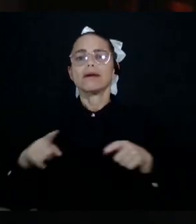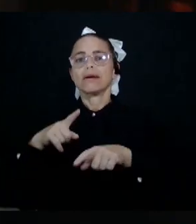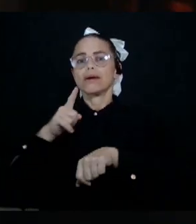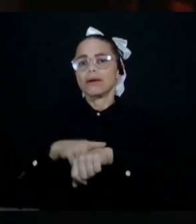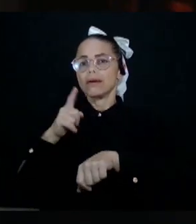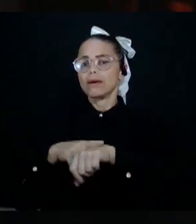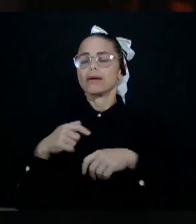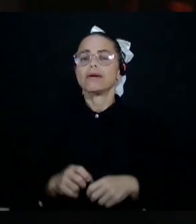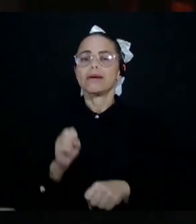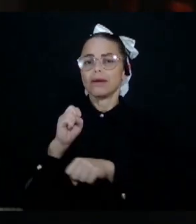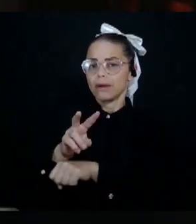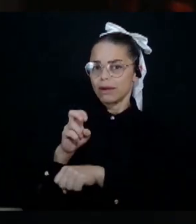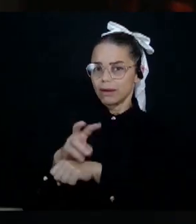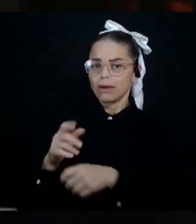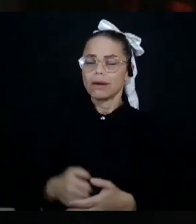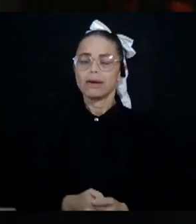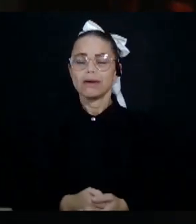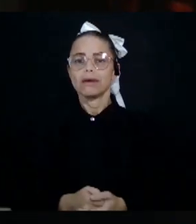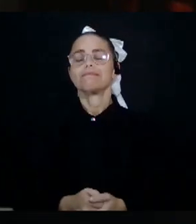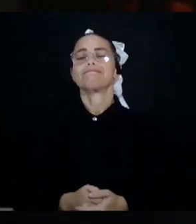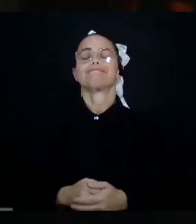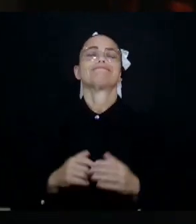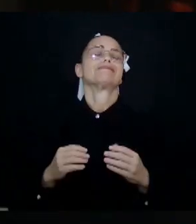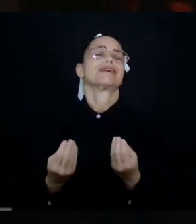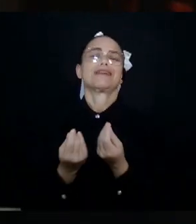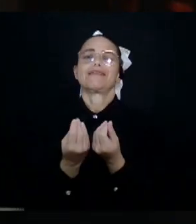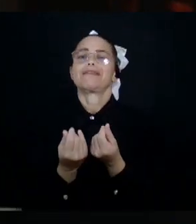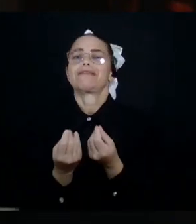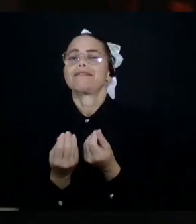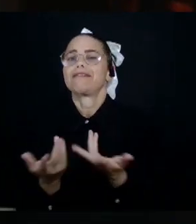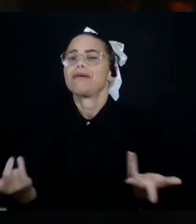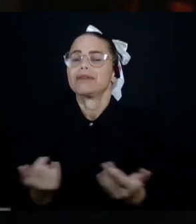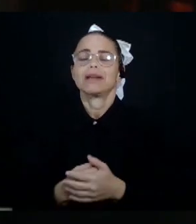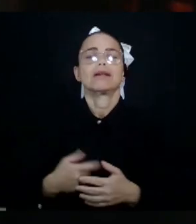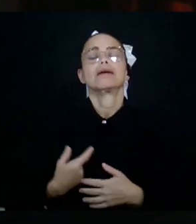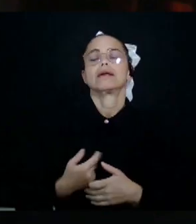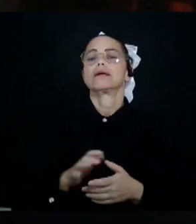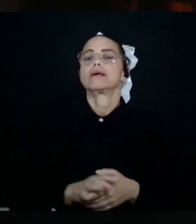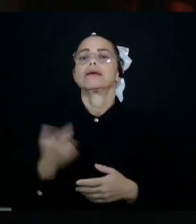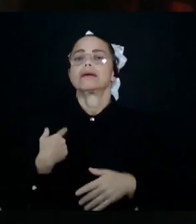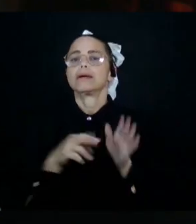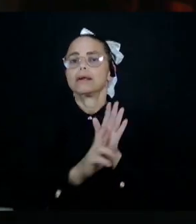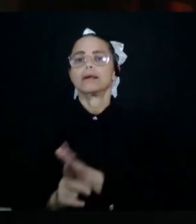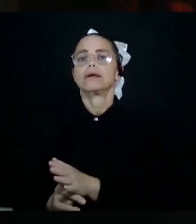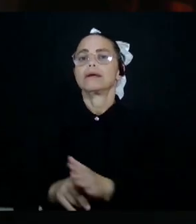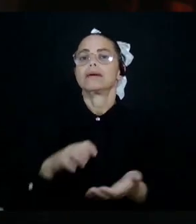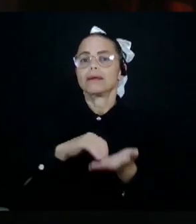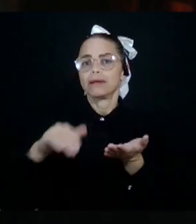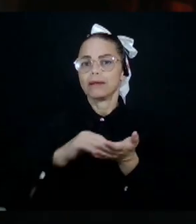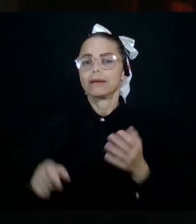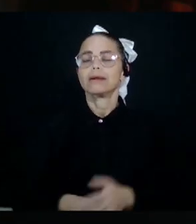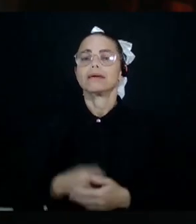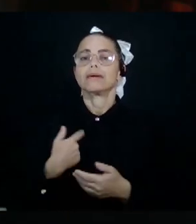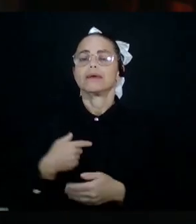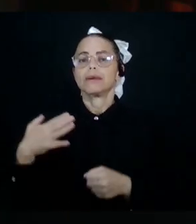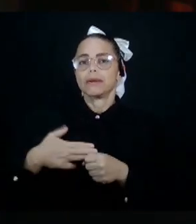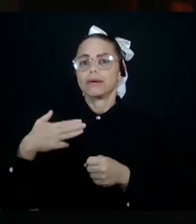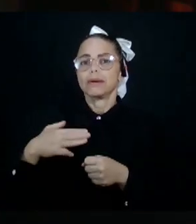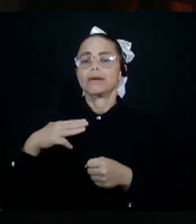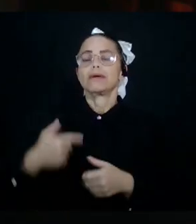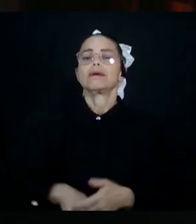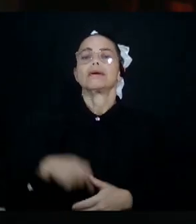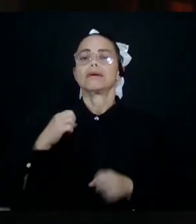vagas ociosas, tá? Foram convidados representantes da Secretaria Municipal de Educação, o promotor Rodrigo de Oliveira, a